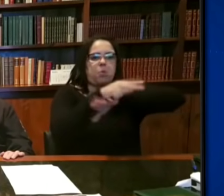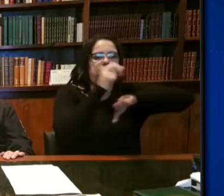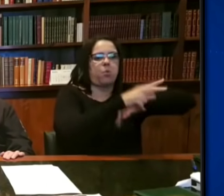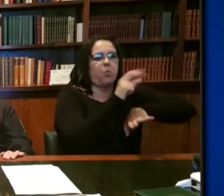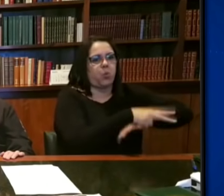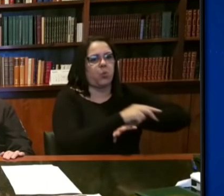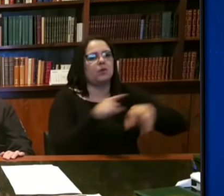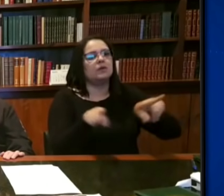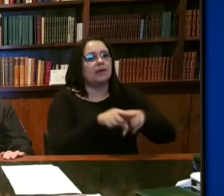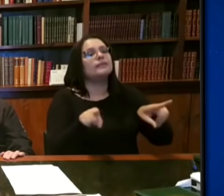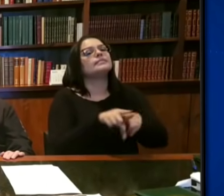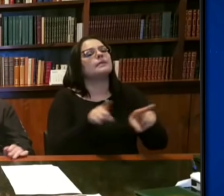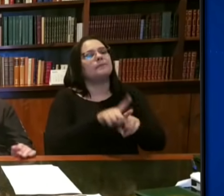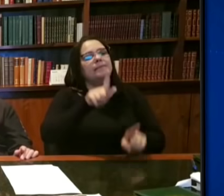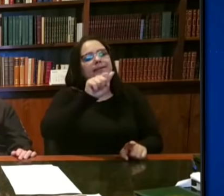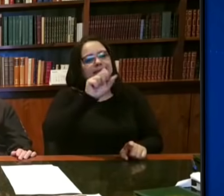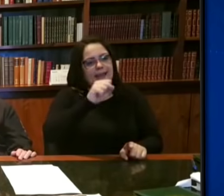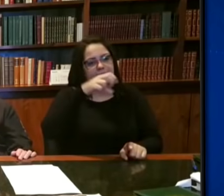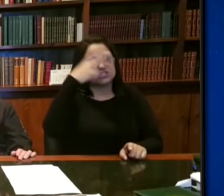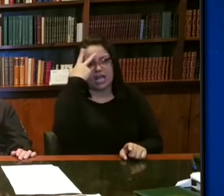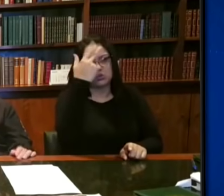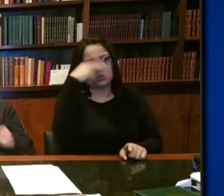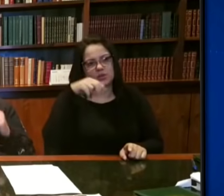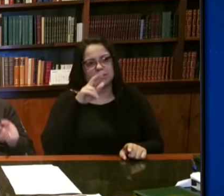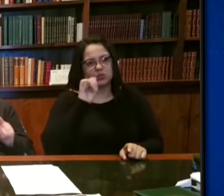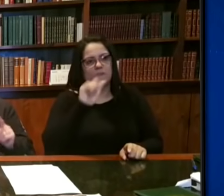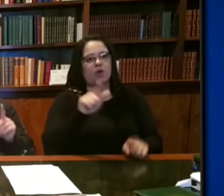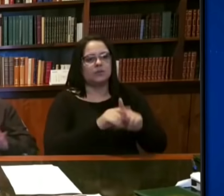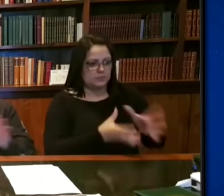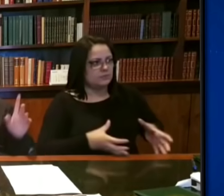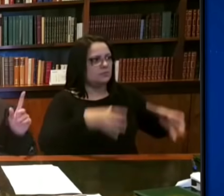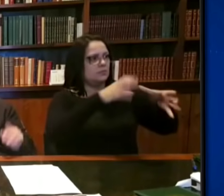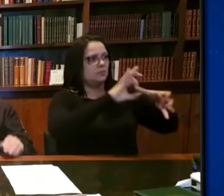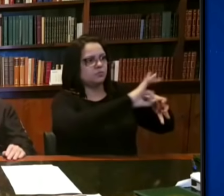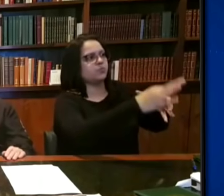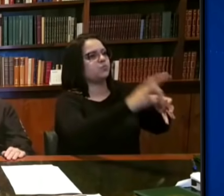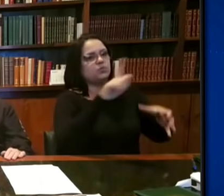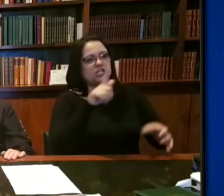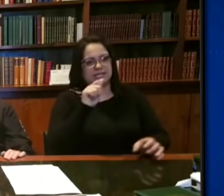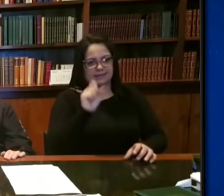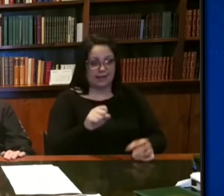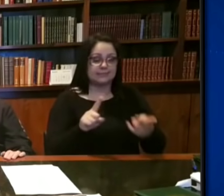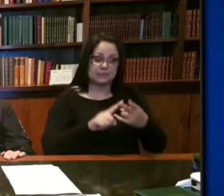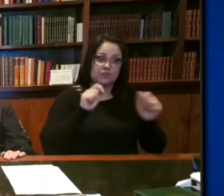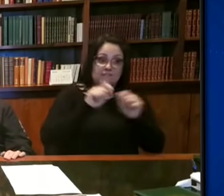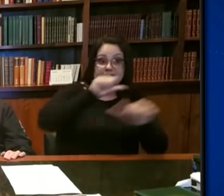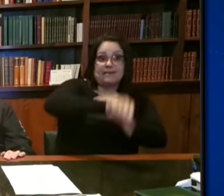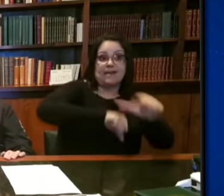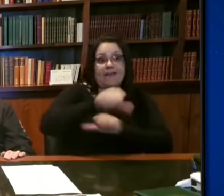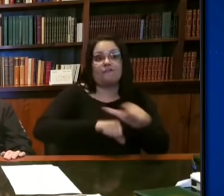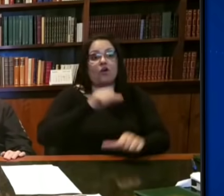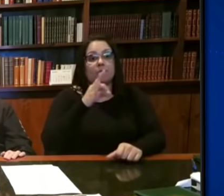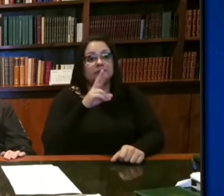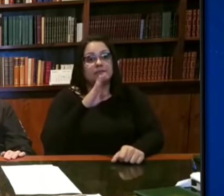vem investimento em gás natural, choque de energia barata. Isso vai chegar no botijão de gás daqui a pouco, vai ficar barato. Vamos fazer depois a reforma tributária, vamos reduzir